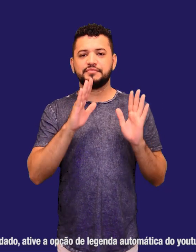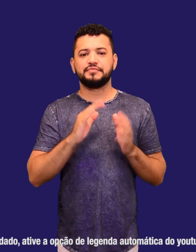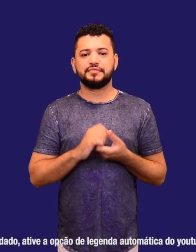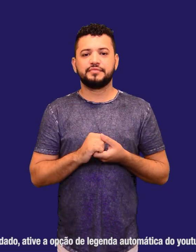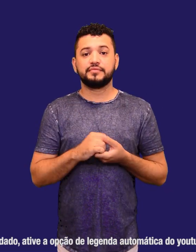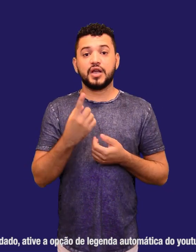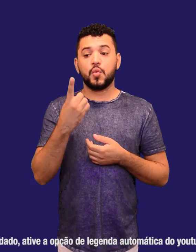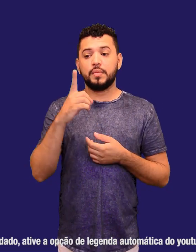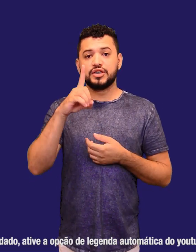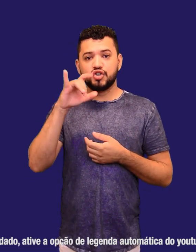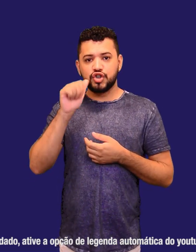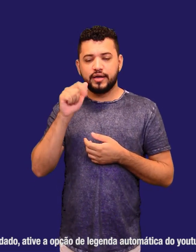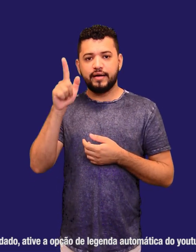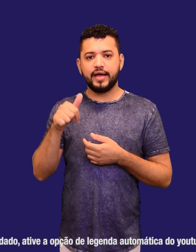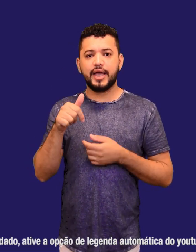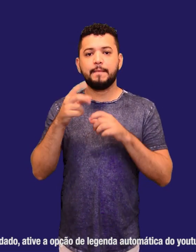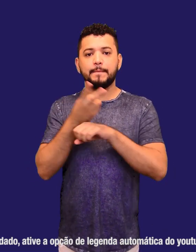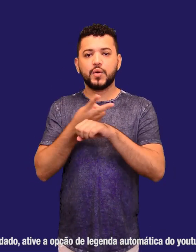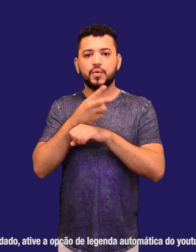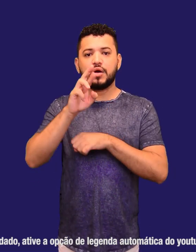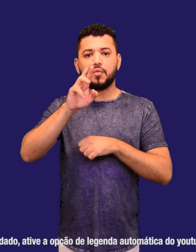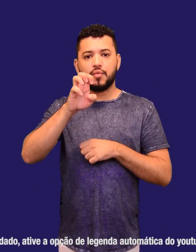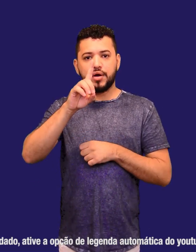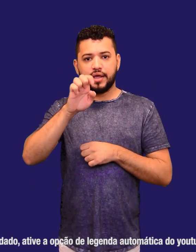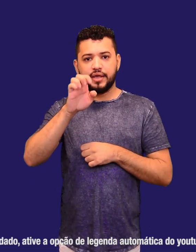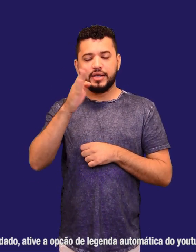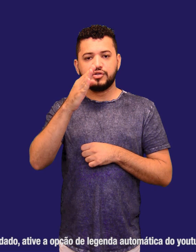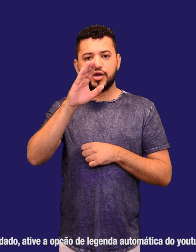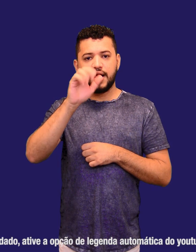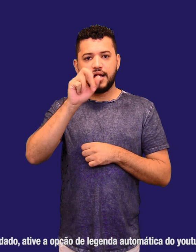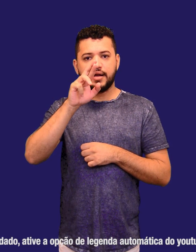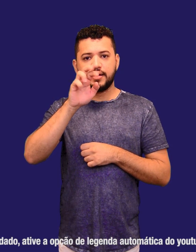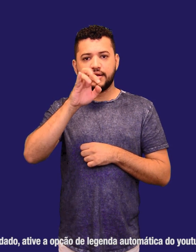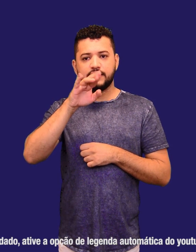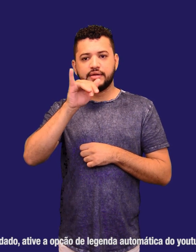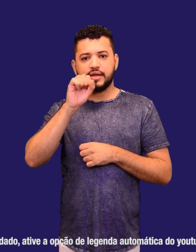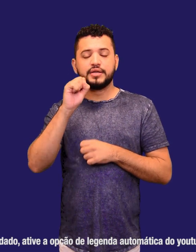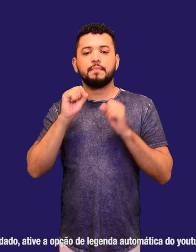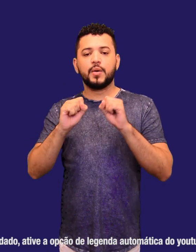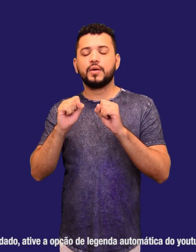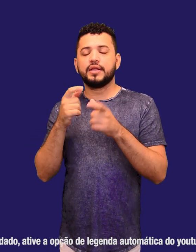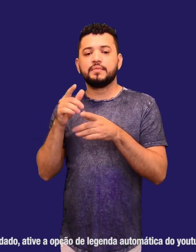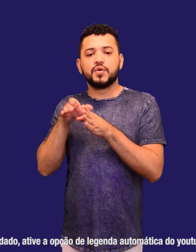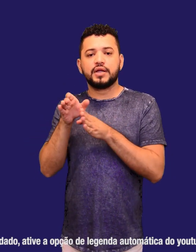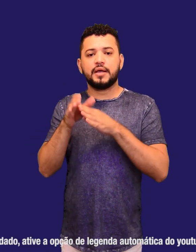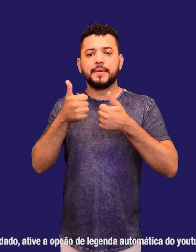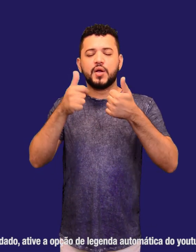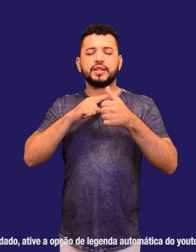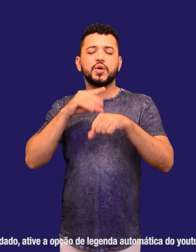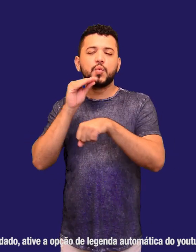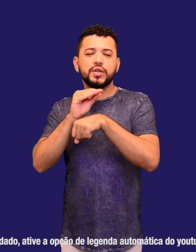Uma dica inicial é procurar o Rede de Carreiras. Lá nós vamos poder, né, fazer a orientação profissional, mas é ter um cuidado com a